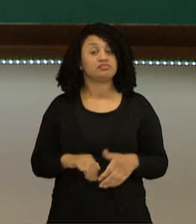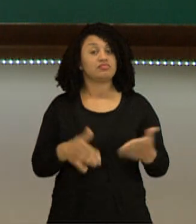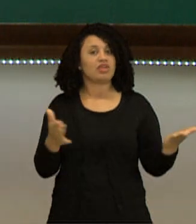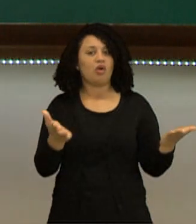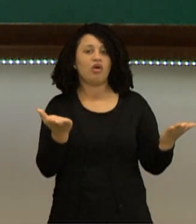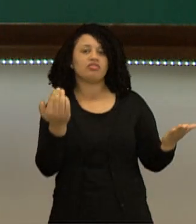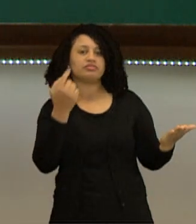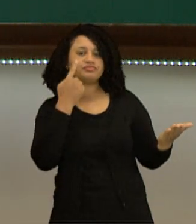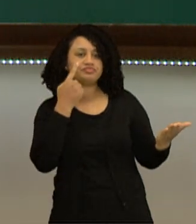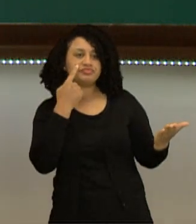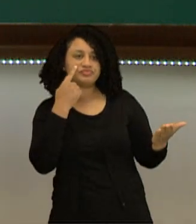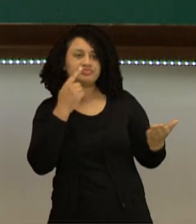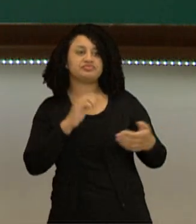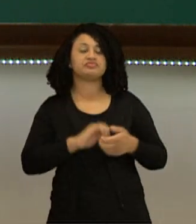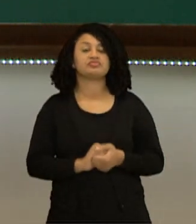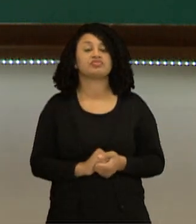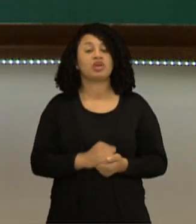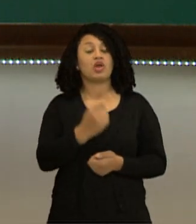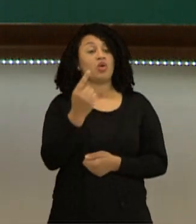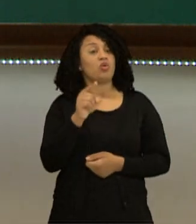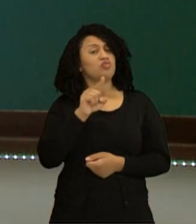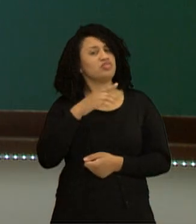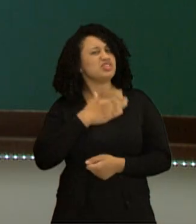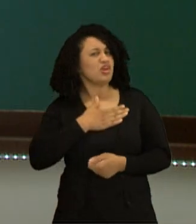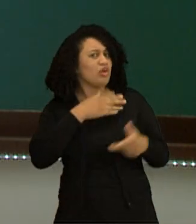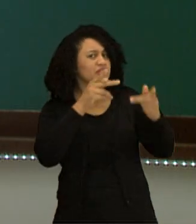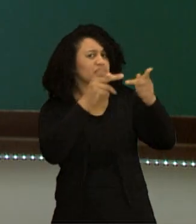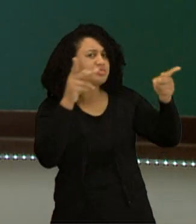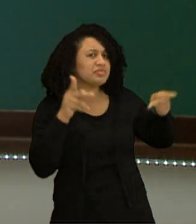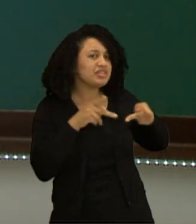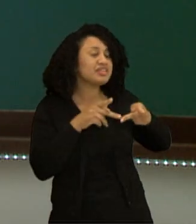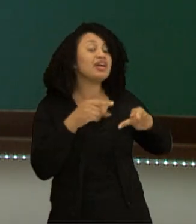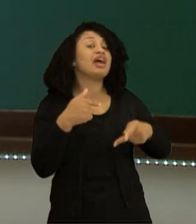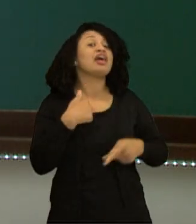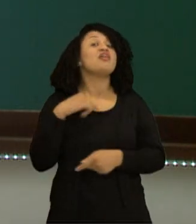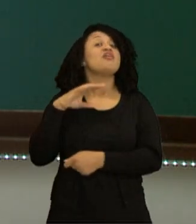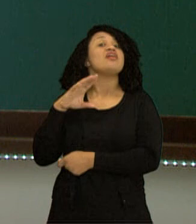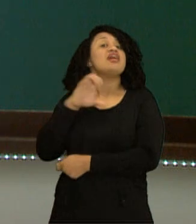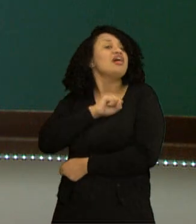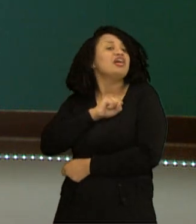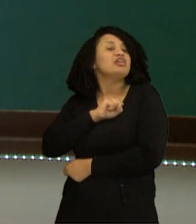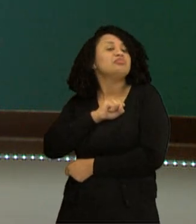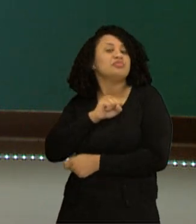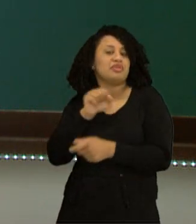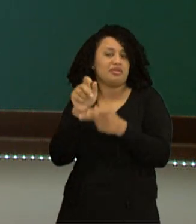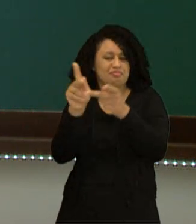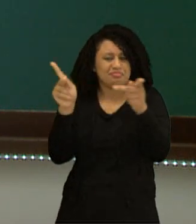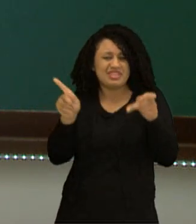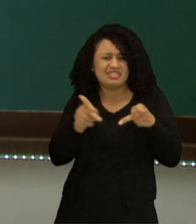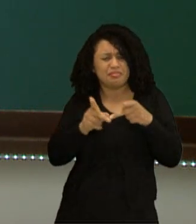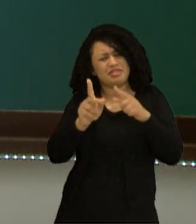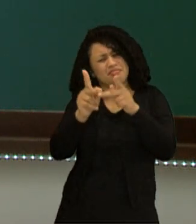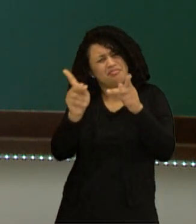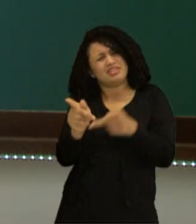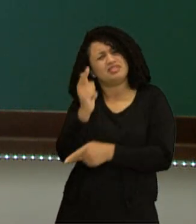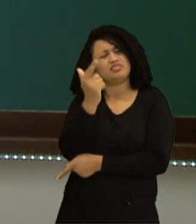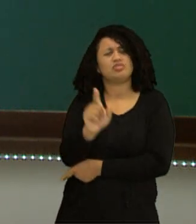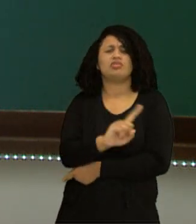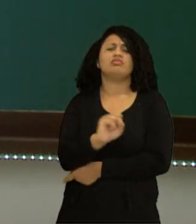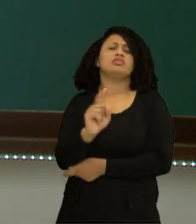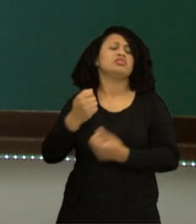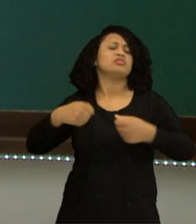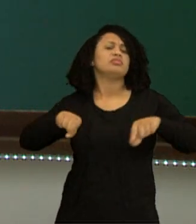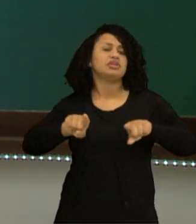Olha lá. Do you like pizza? Você gosta de pizza? Eu amo pizza. Para eu não usar o pizza, eu vou usar